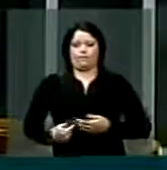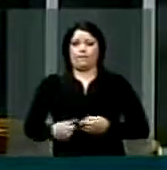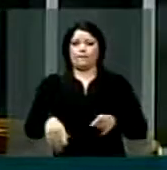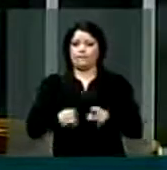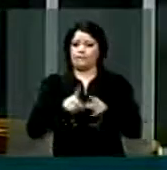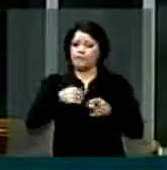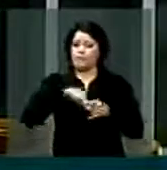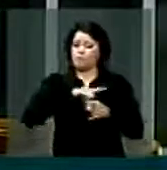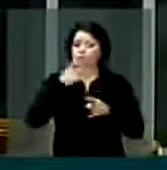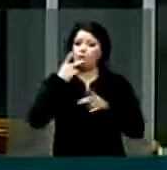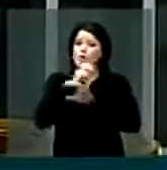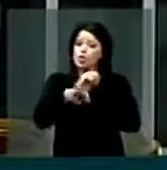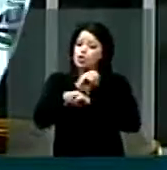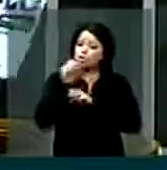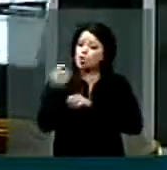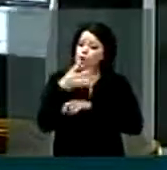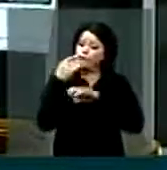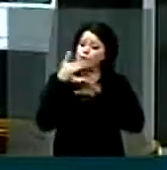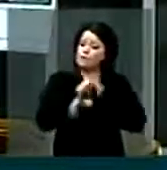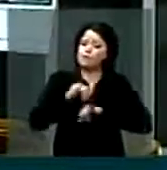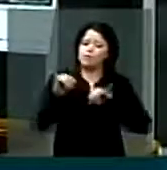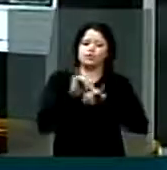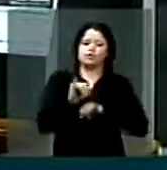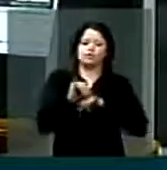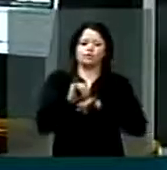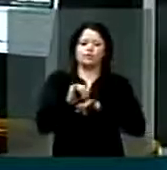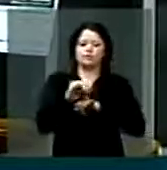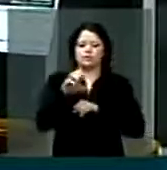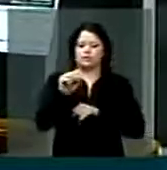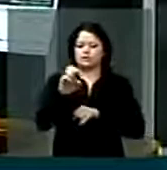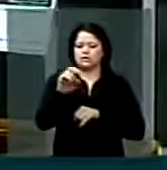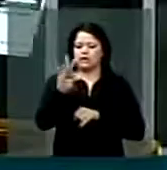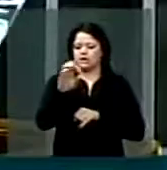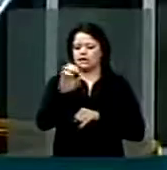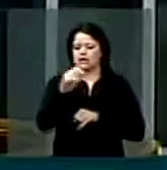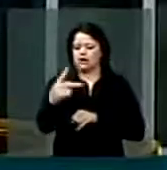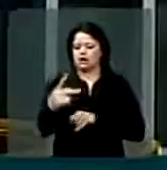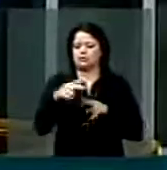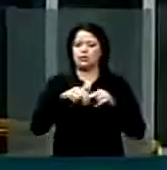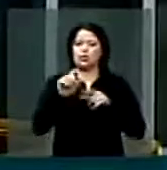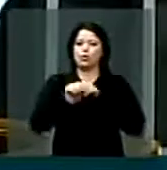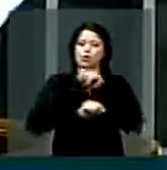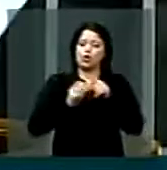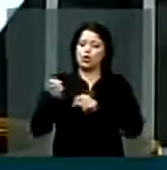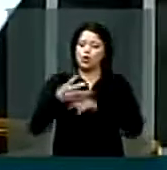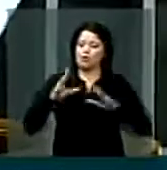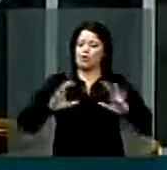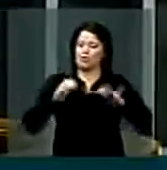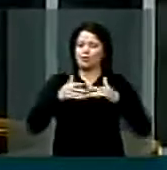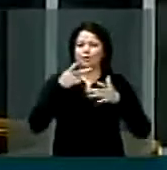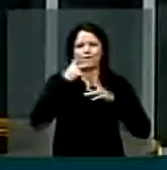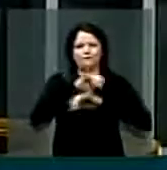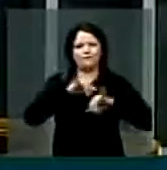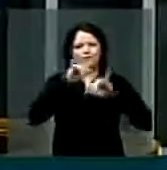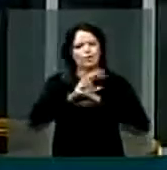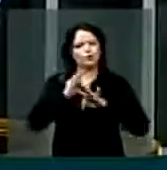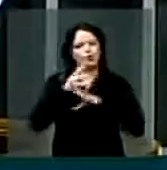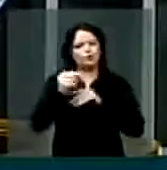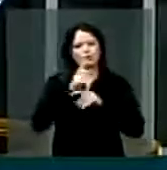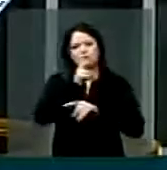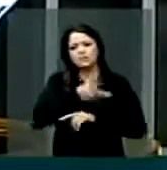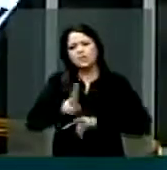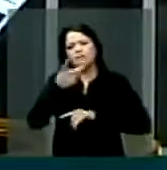novo informativo na CETASP. É um jornal, um informativo da comissão, que também traz